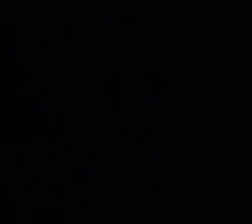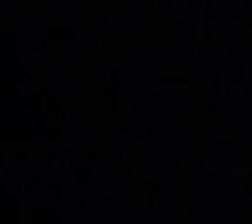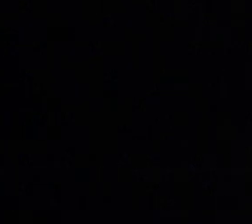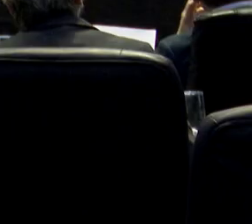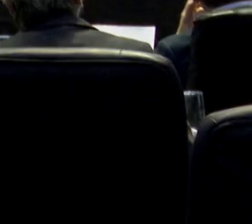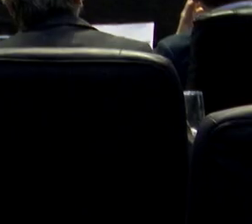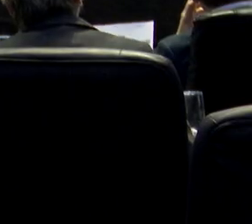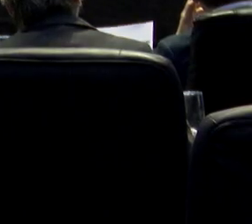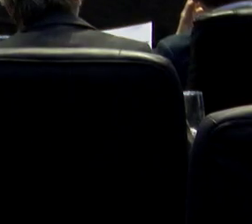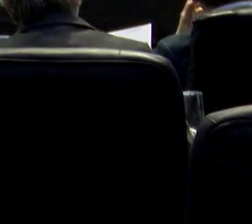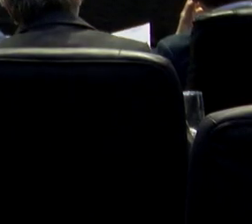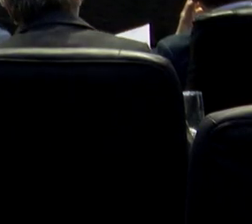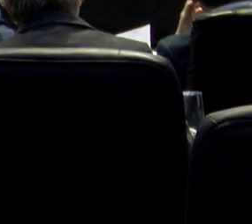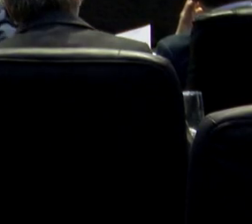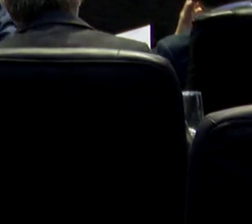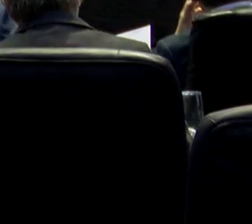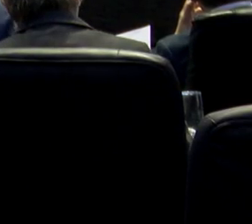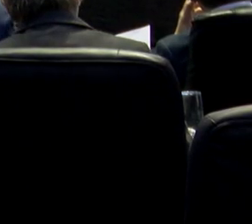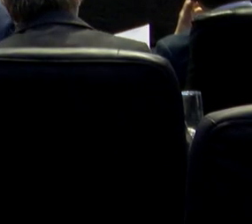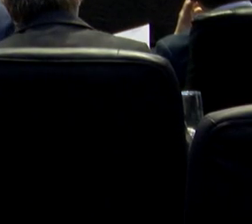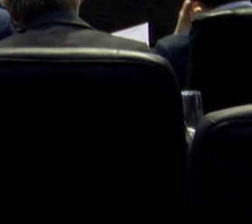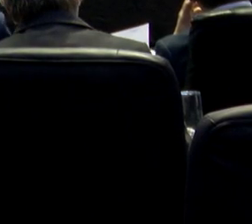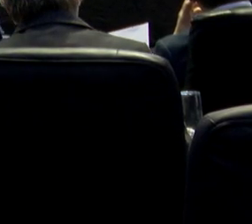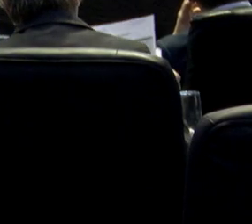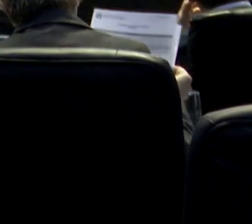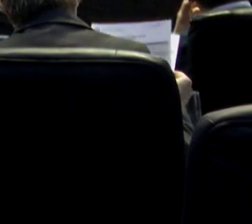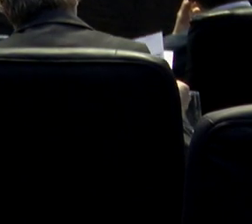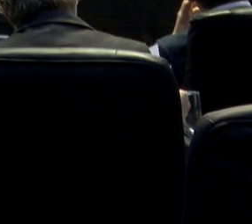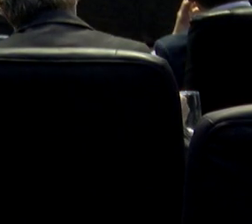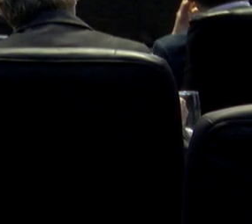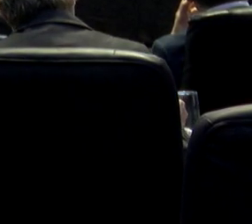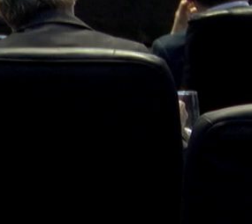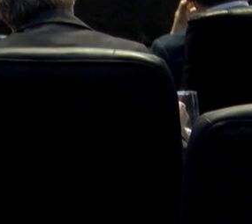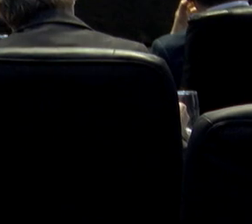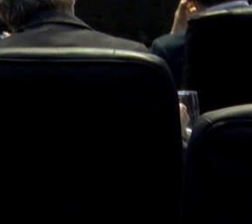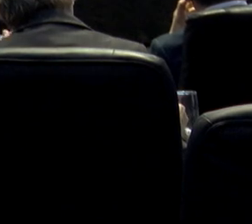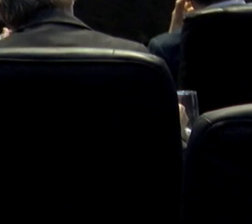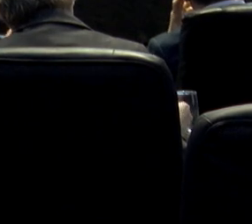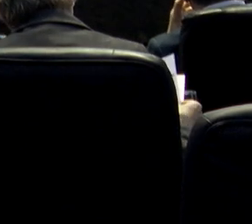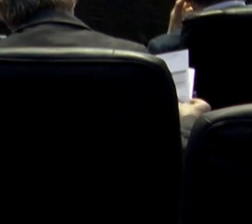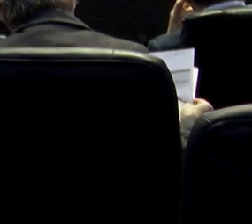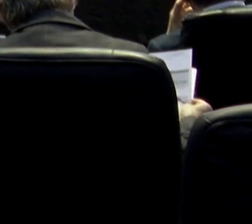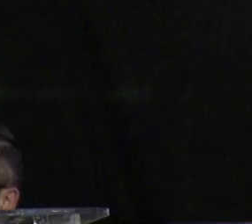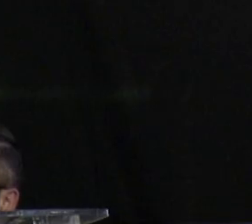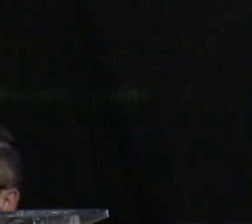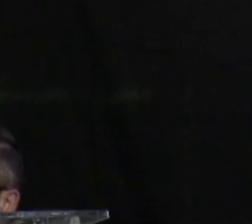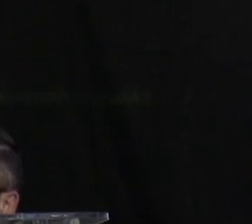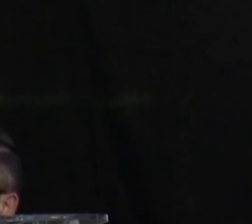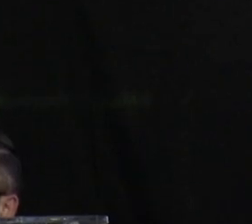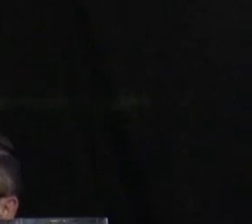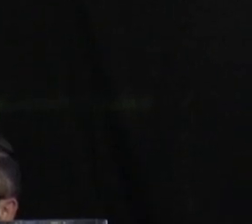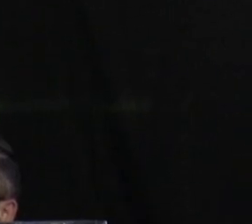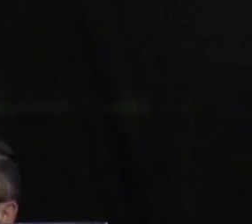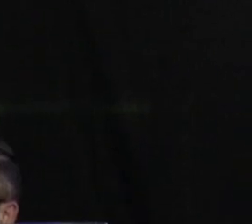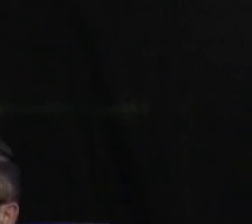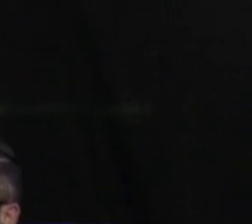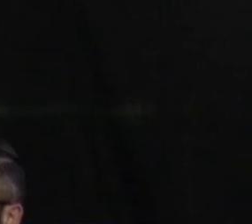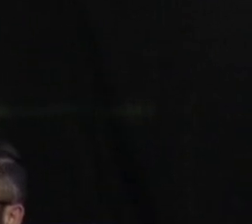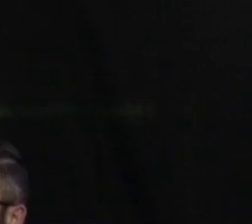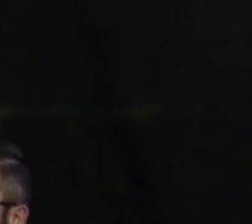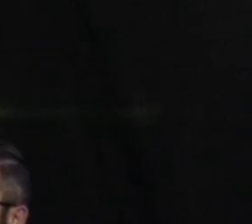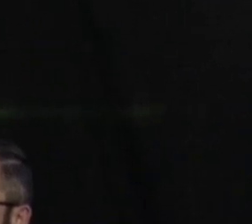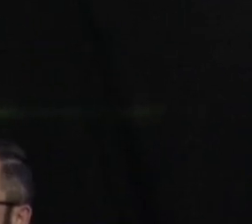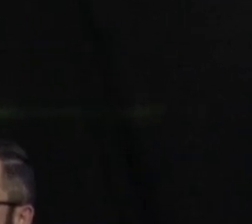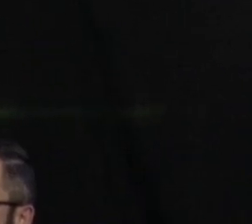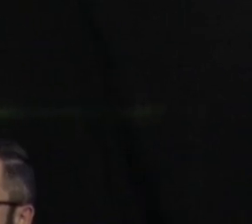Hudler, falou do papel imprescindível da associação, que atuou inclusive nas enchentes do Rio Grande do Sul em maio. Ele chamou